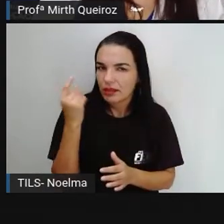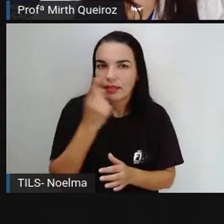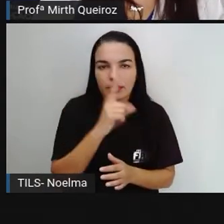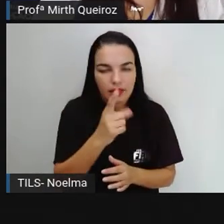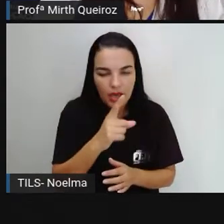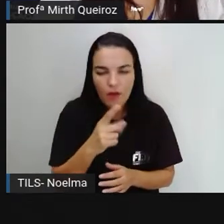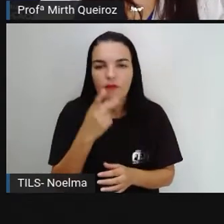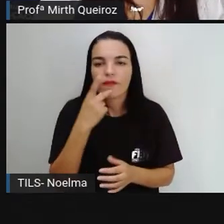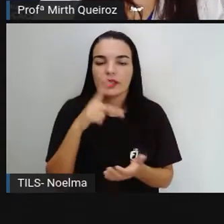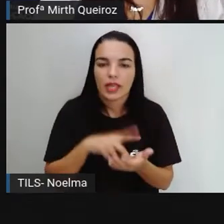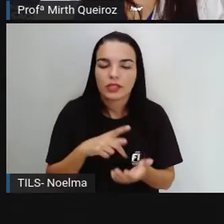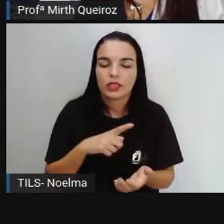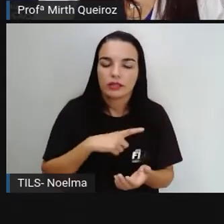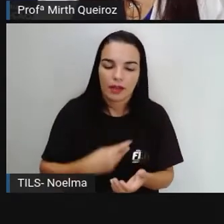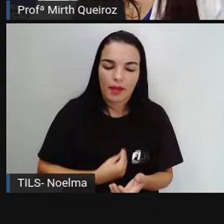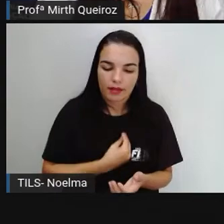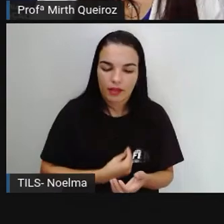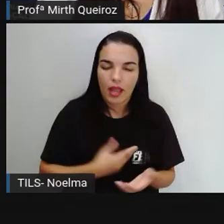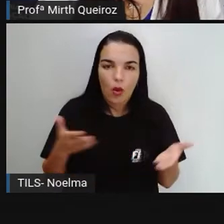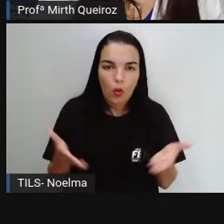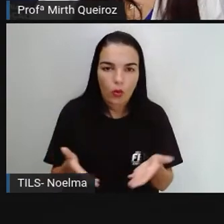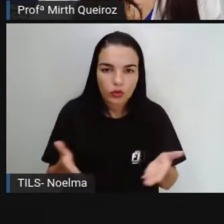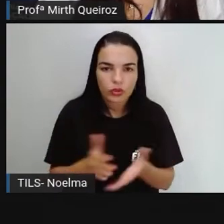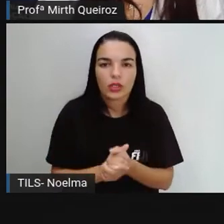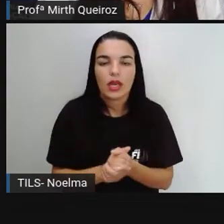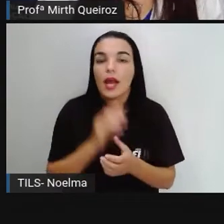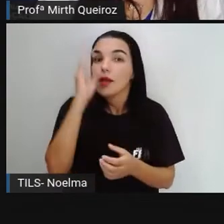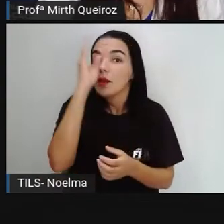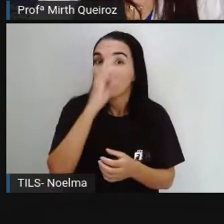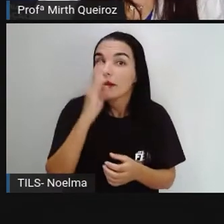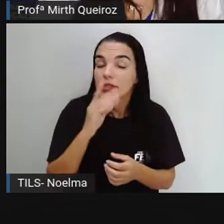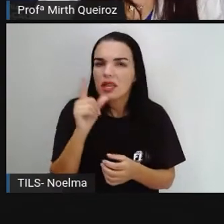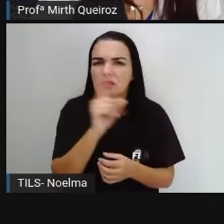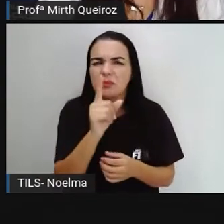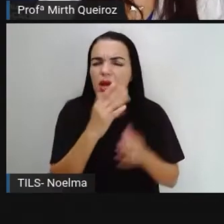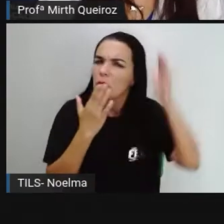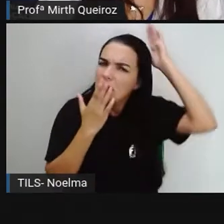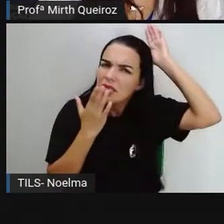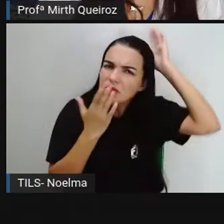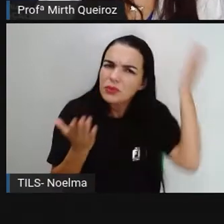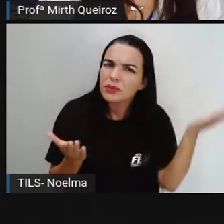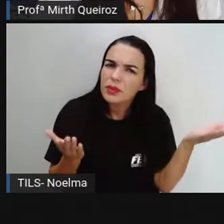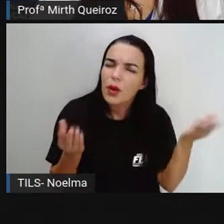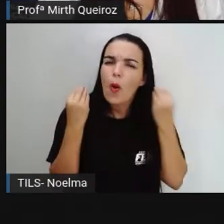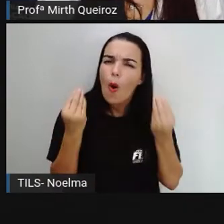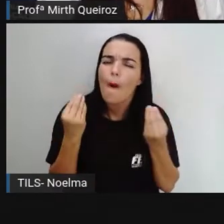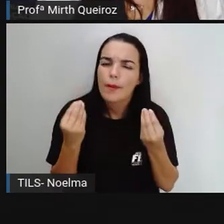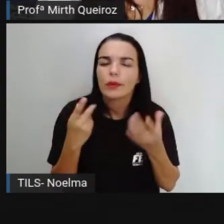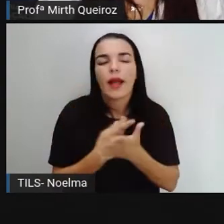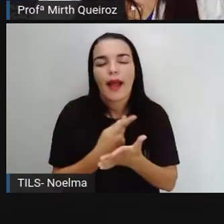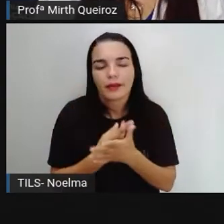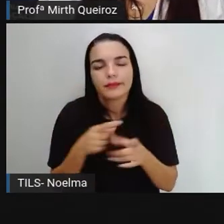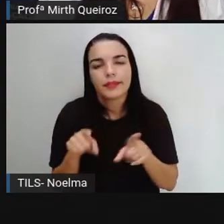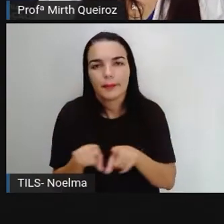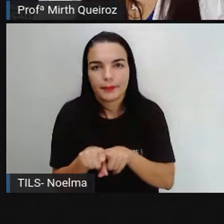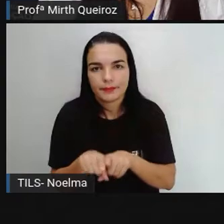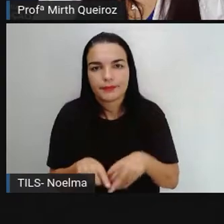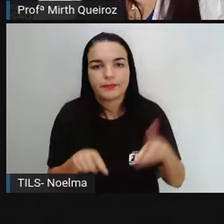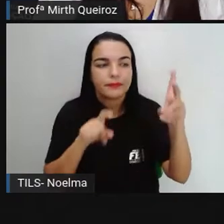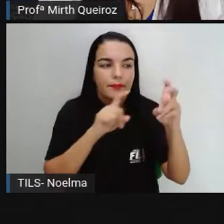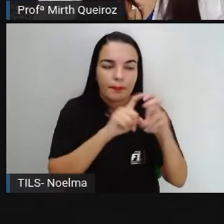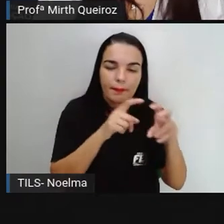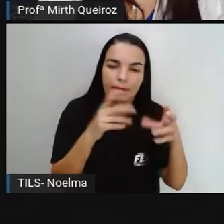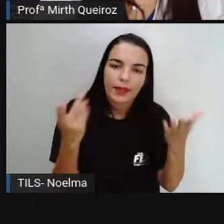essas populações indígenas, né? E o brasileiro não é índio. Olha só. Que também é